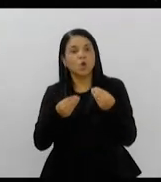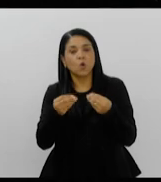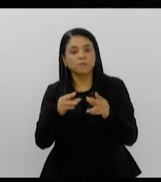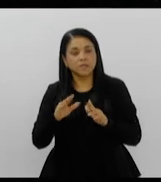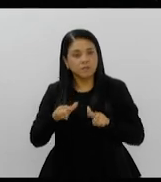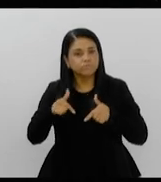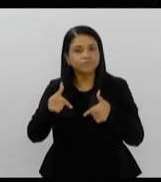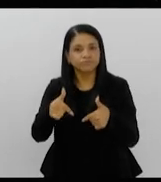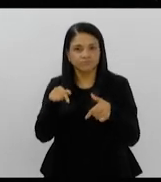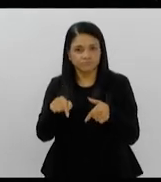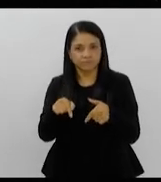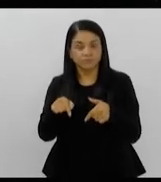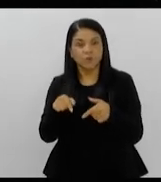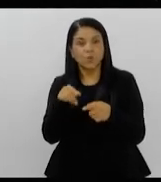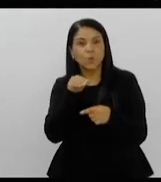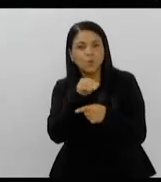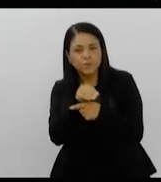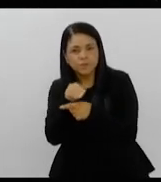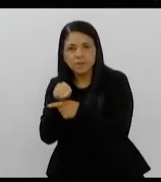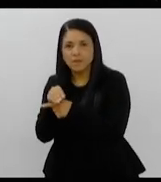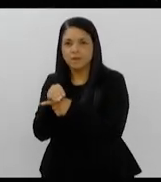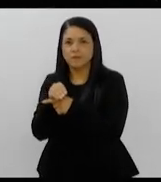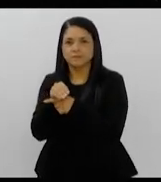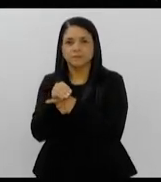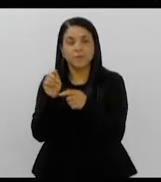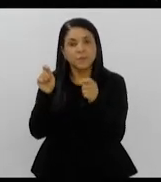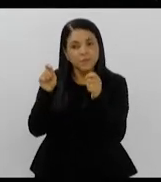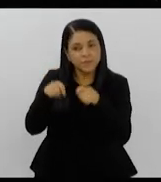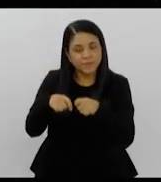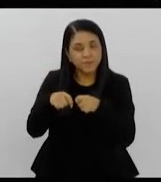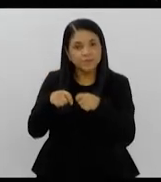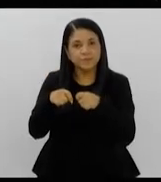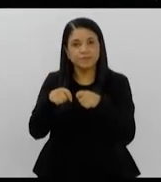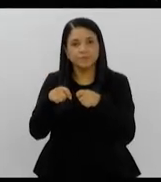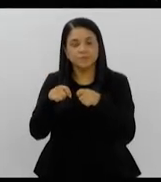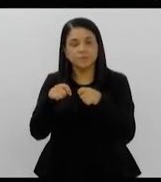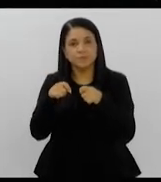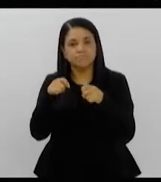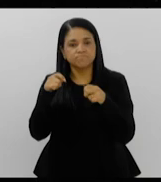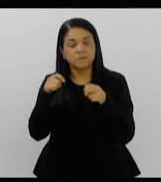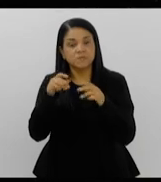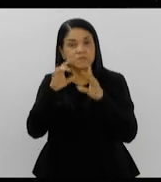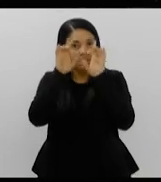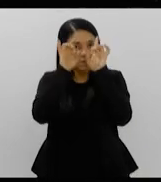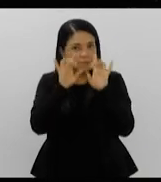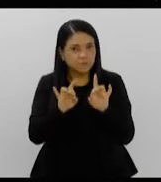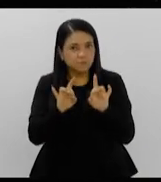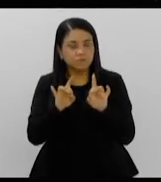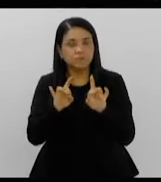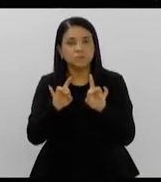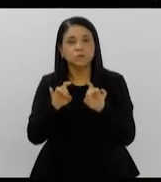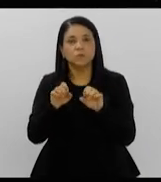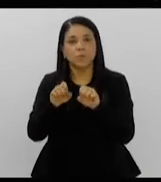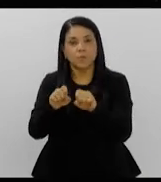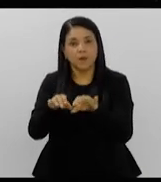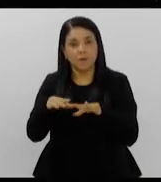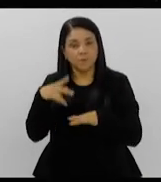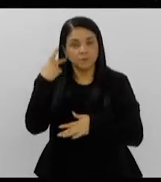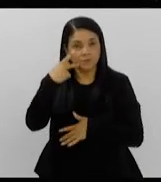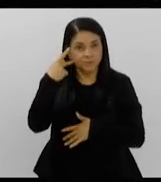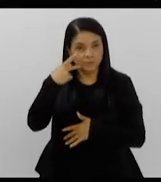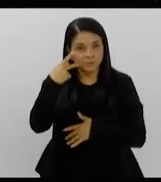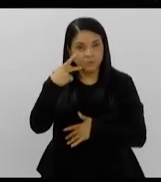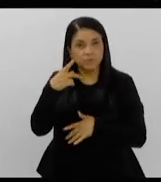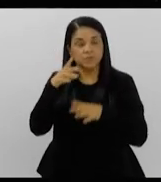E esse zelo é competência específica do Parlamento Fluminense e